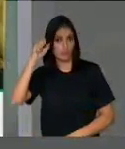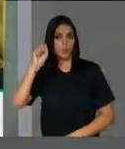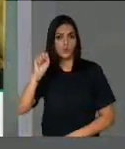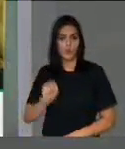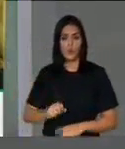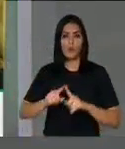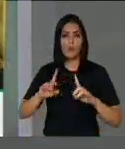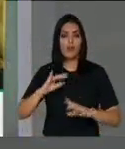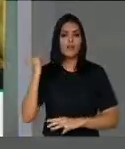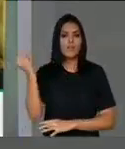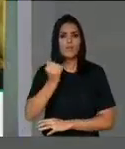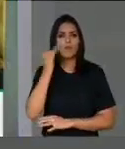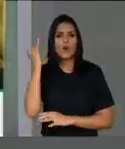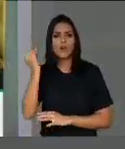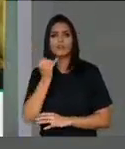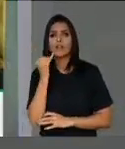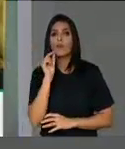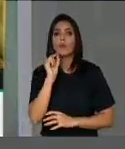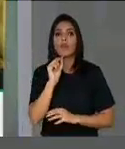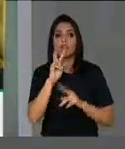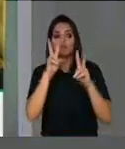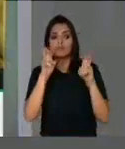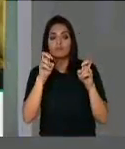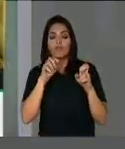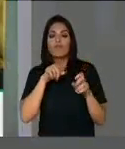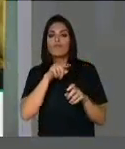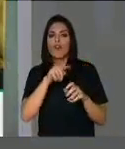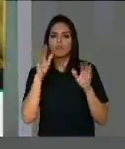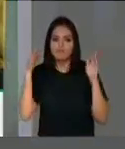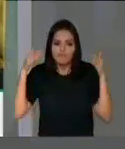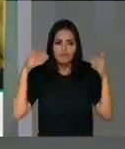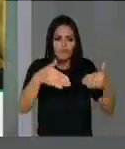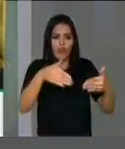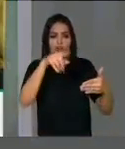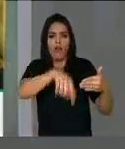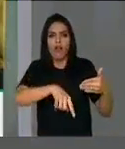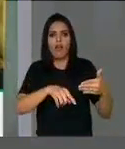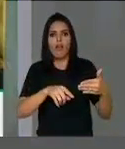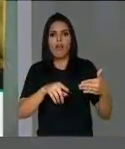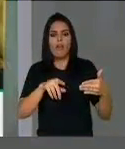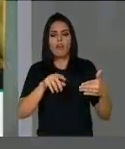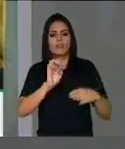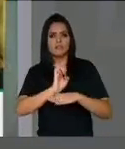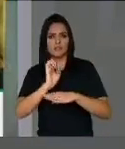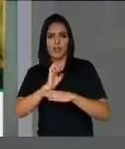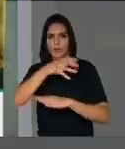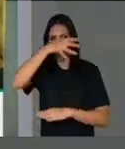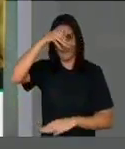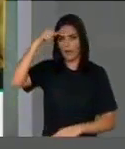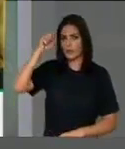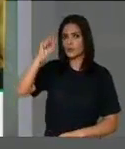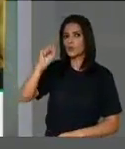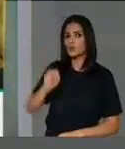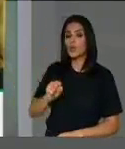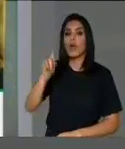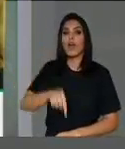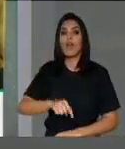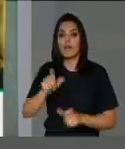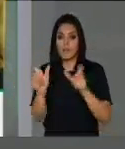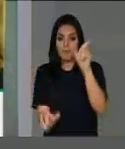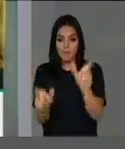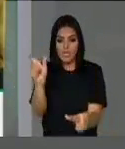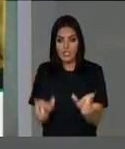ser vocalizado para a atenção do estado do Mato Grosso do Sul é que as vítimas